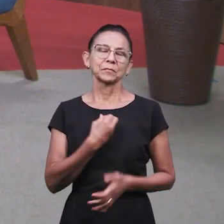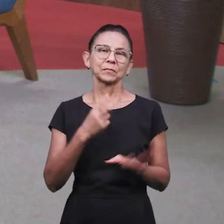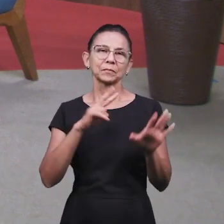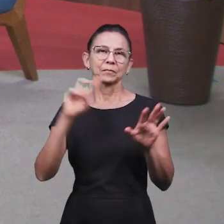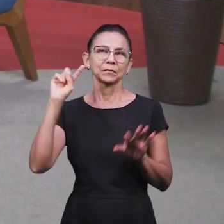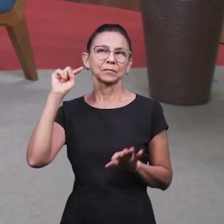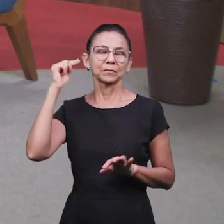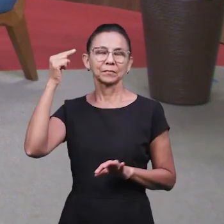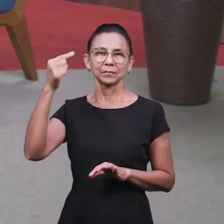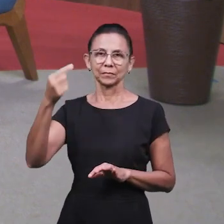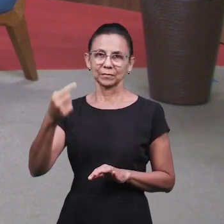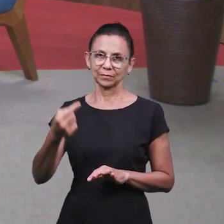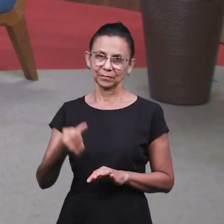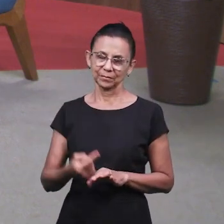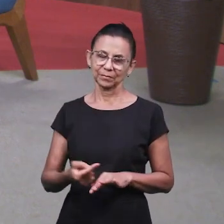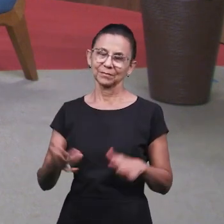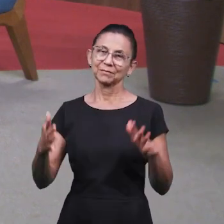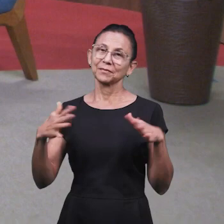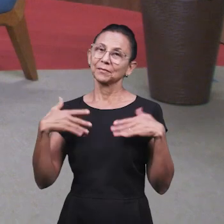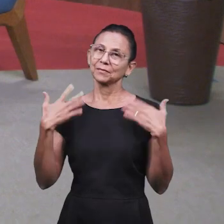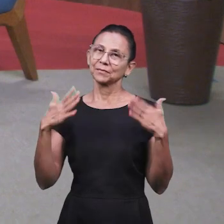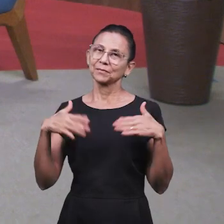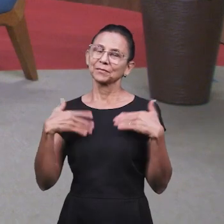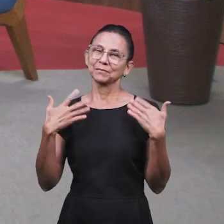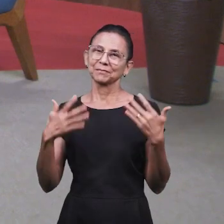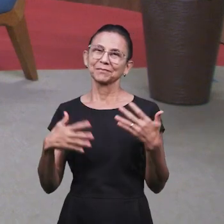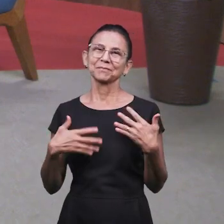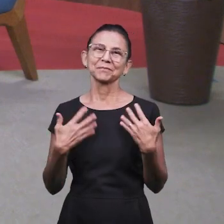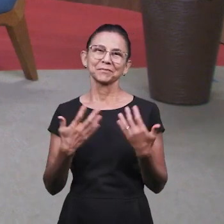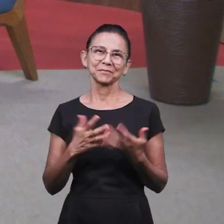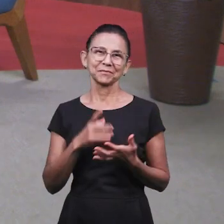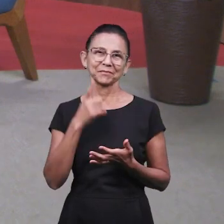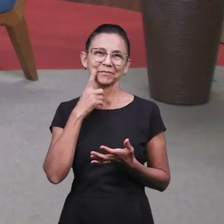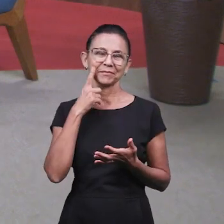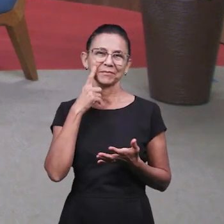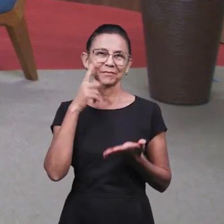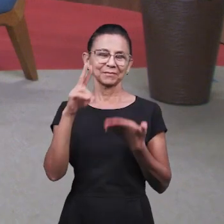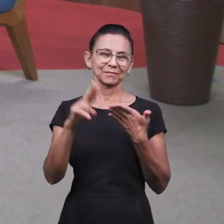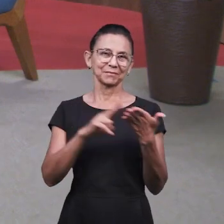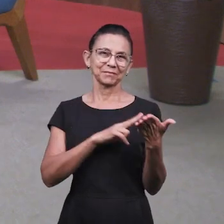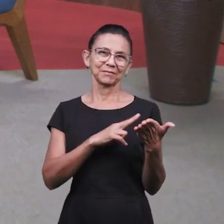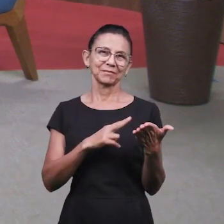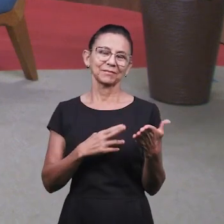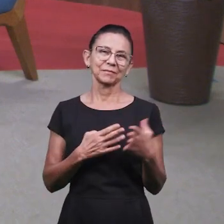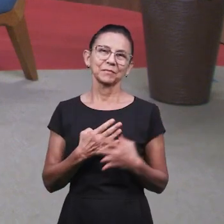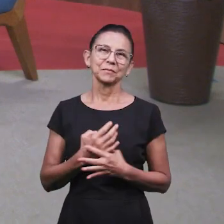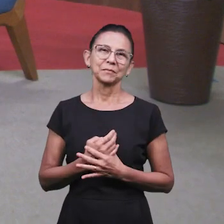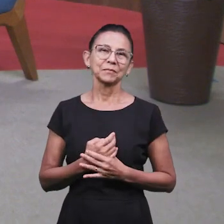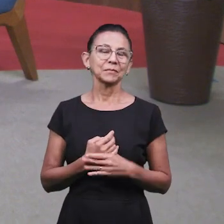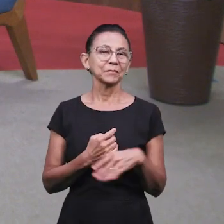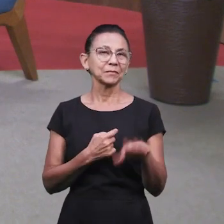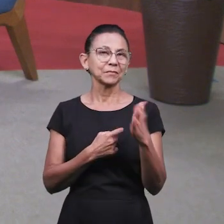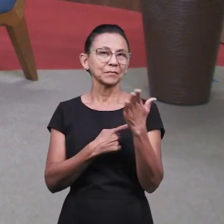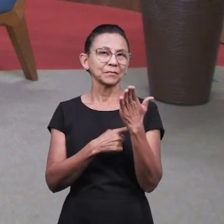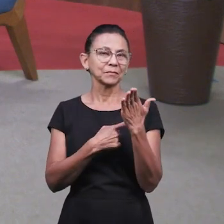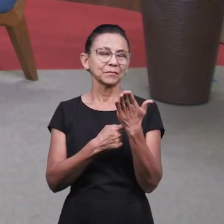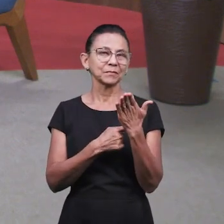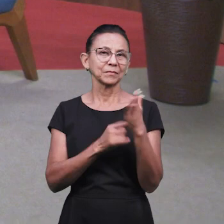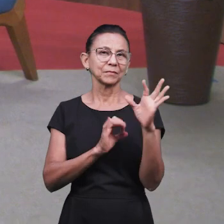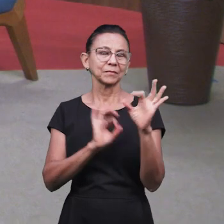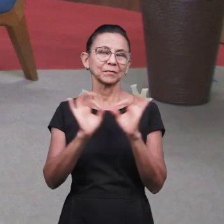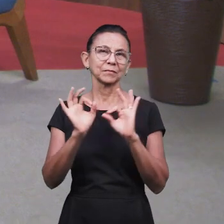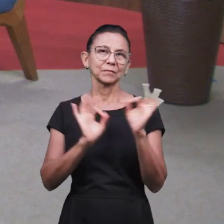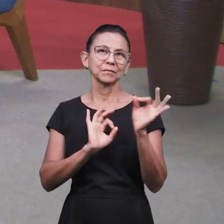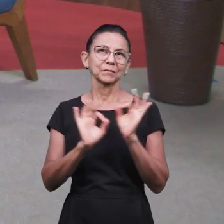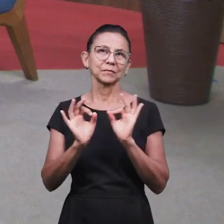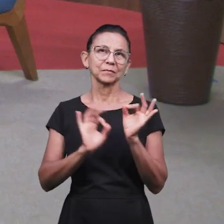conosco, participar na próxima semana, né? Será uma alegria receber também a sua mensagem e nos